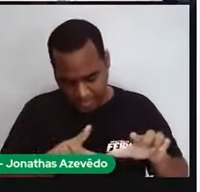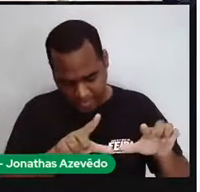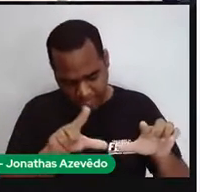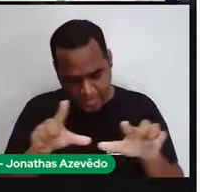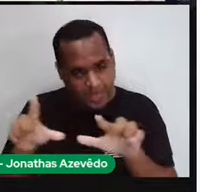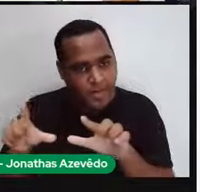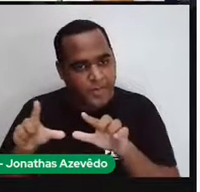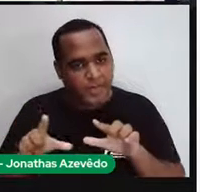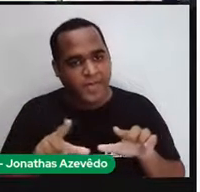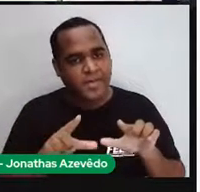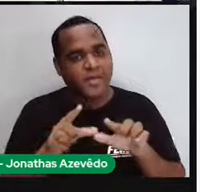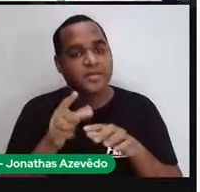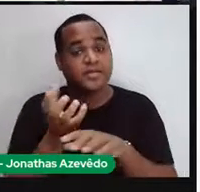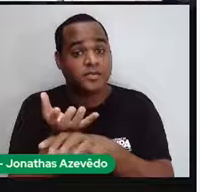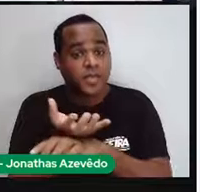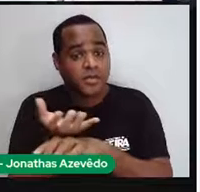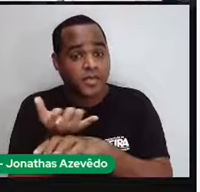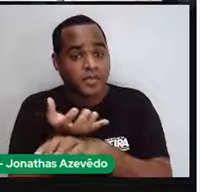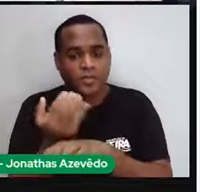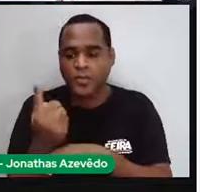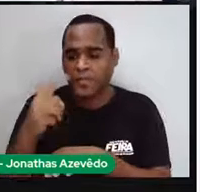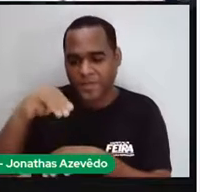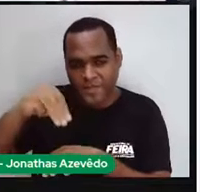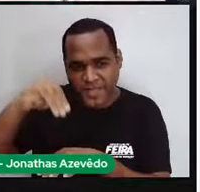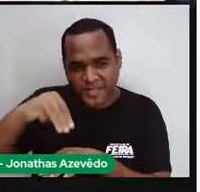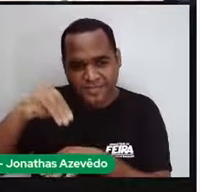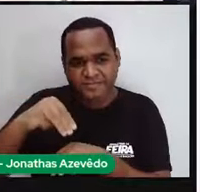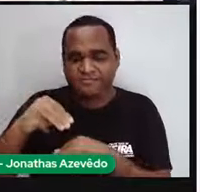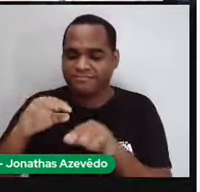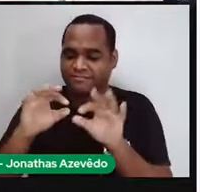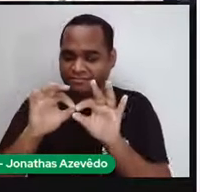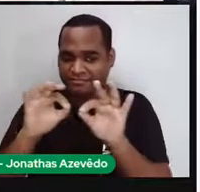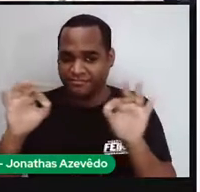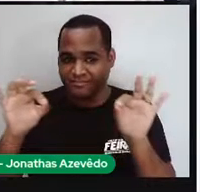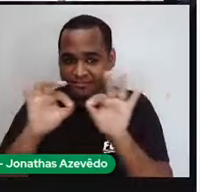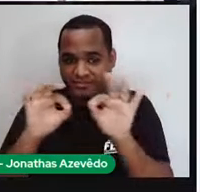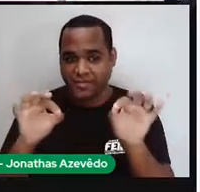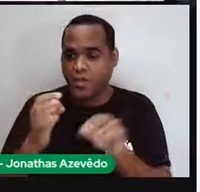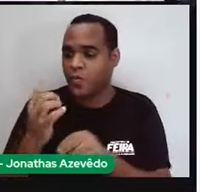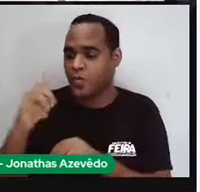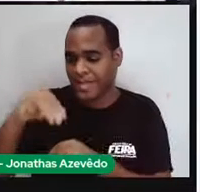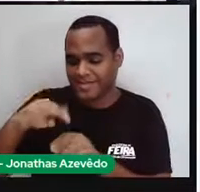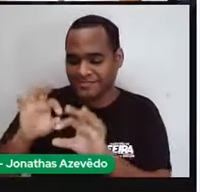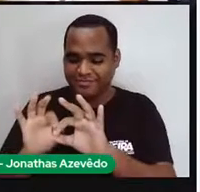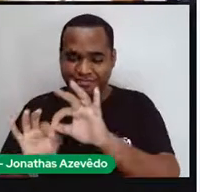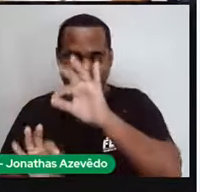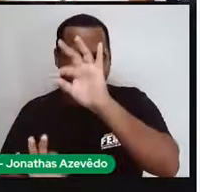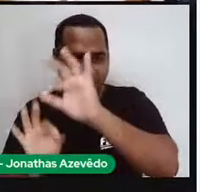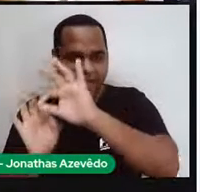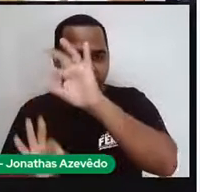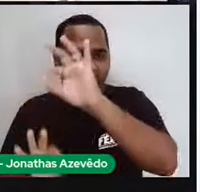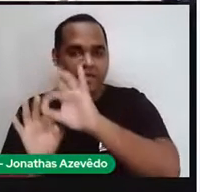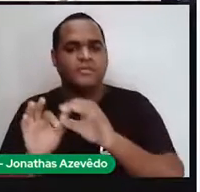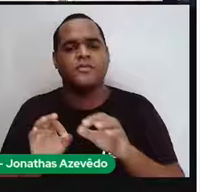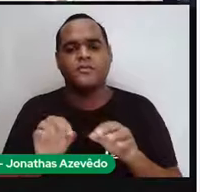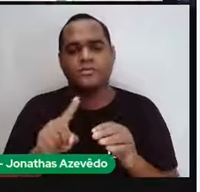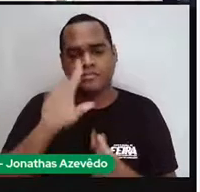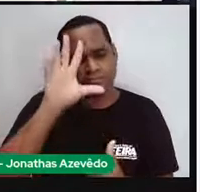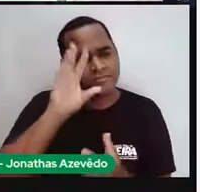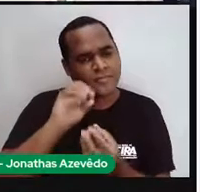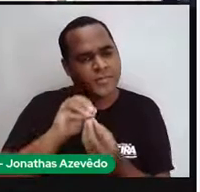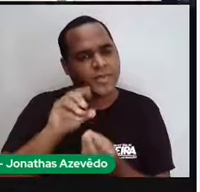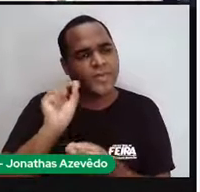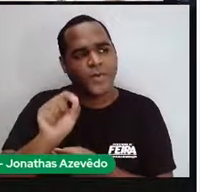de grama de um metro de largura e 1m de comprimento e para compreender melhor